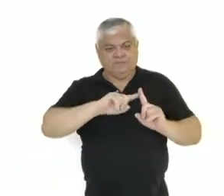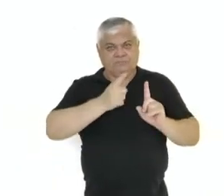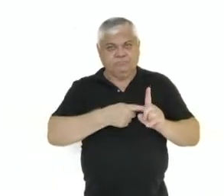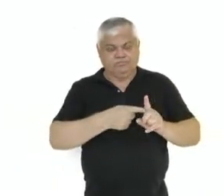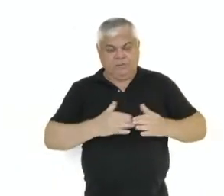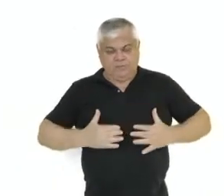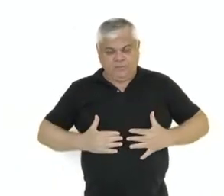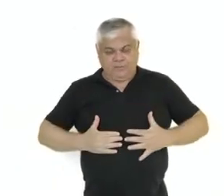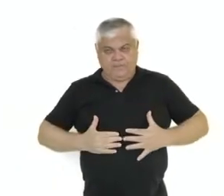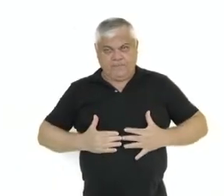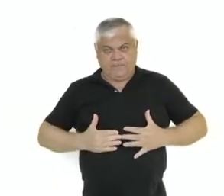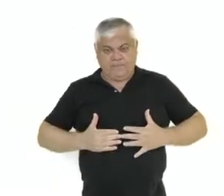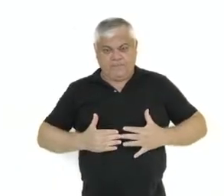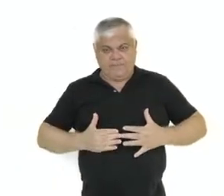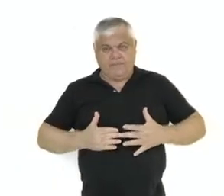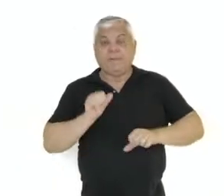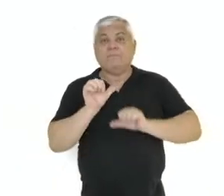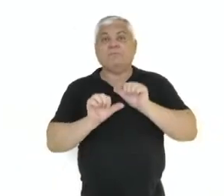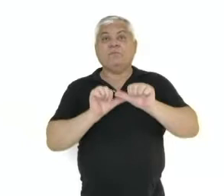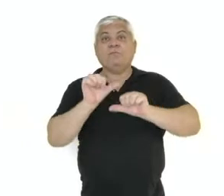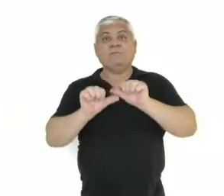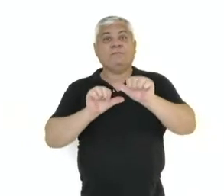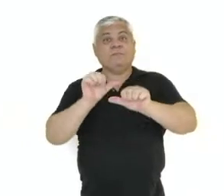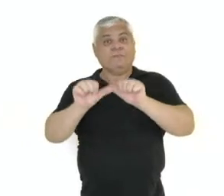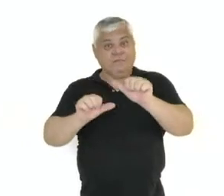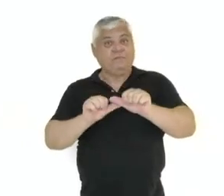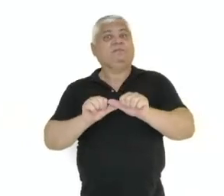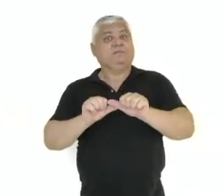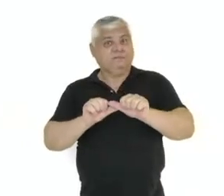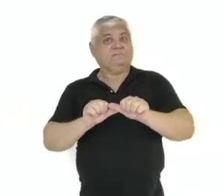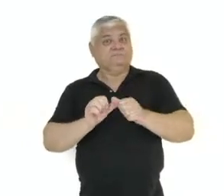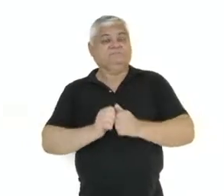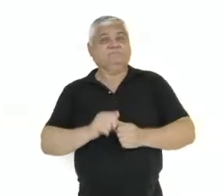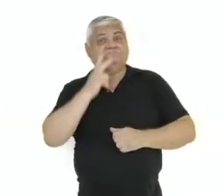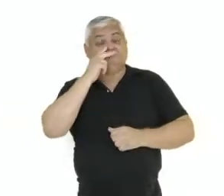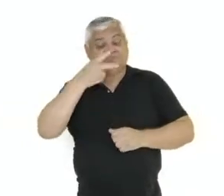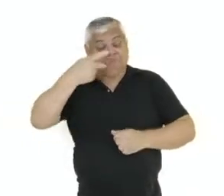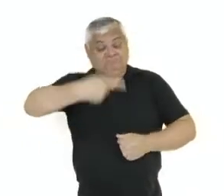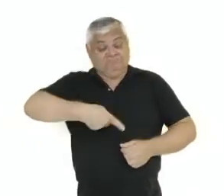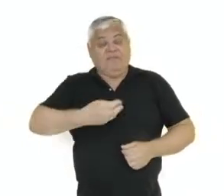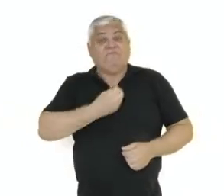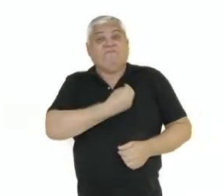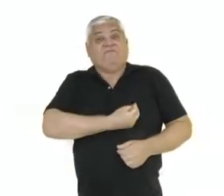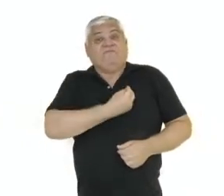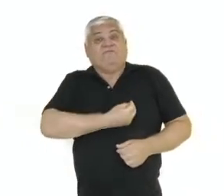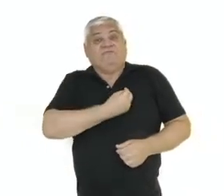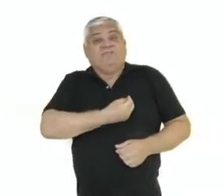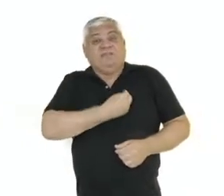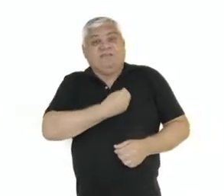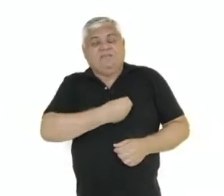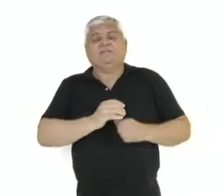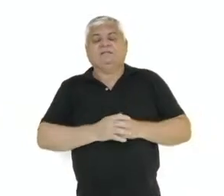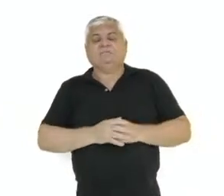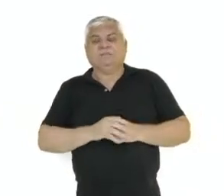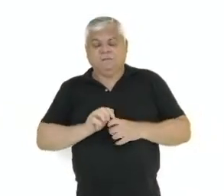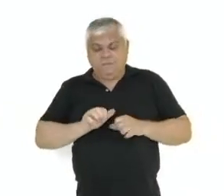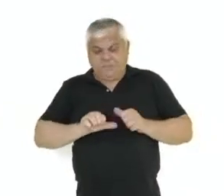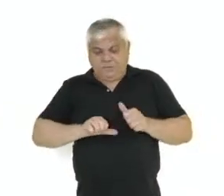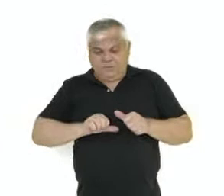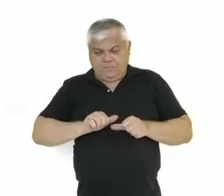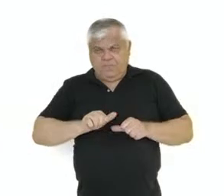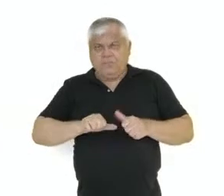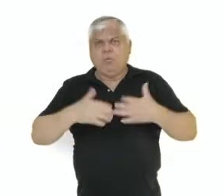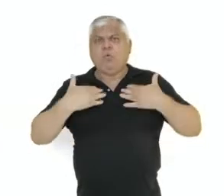corpo da mulher irá passar por mudanças para se adaptar à chegada de uma nova vida. Inicialmente, essas modificações